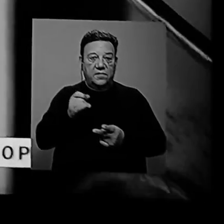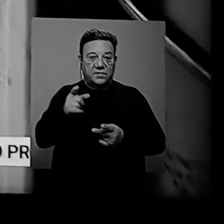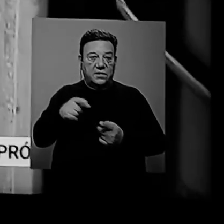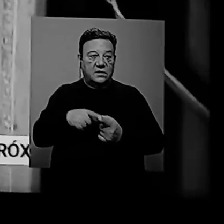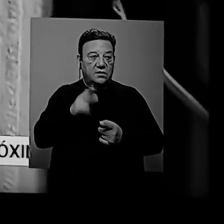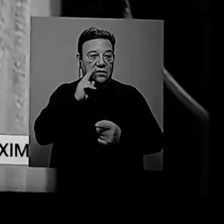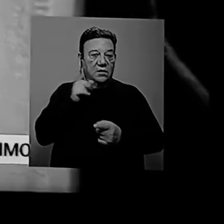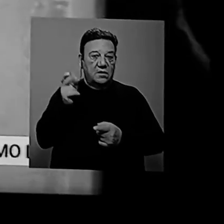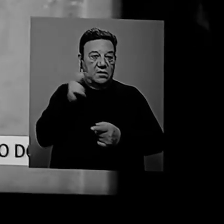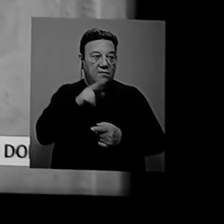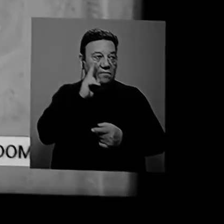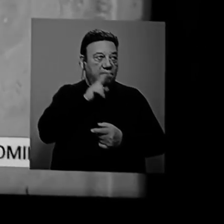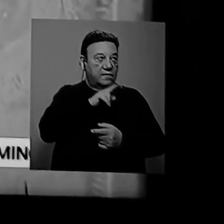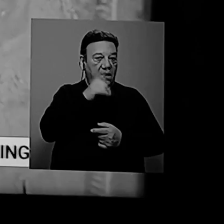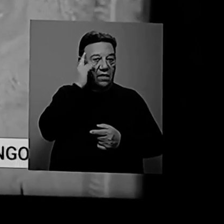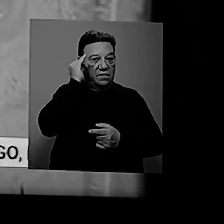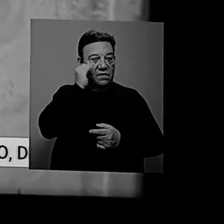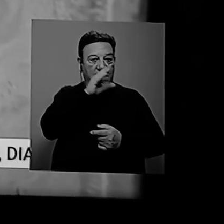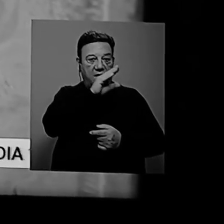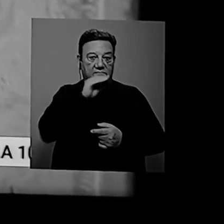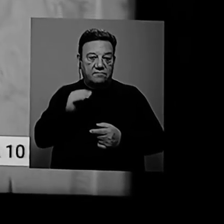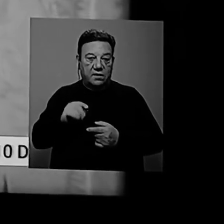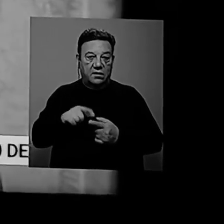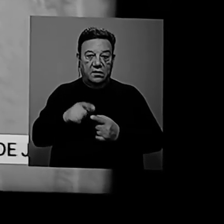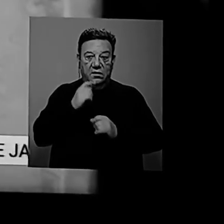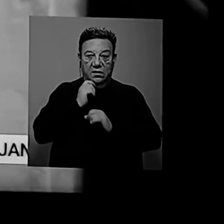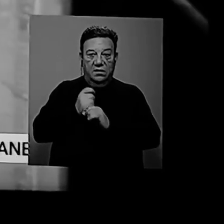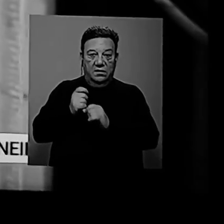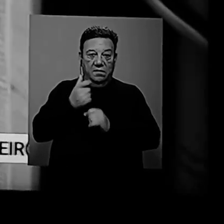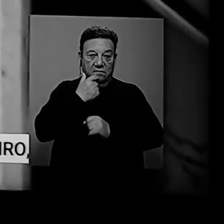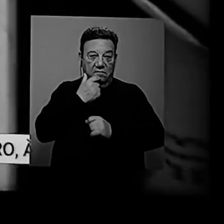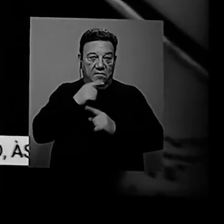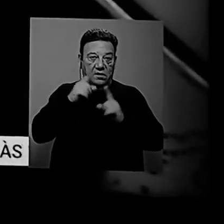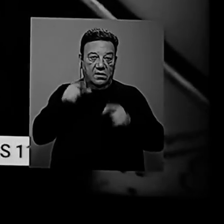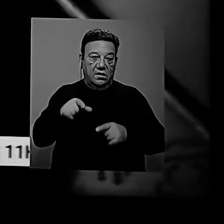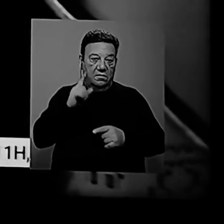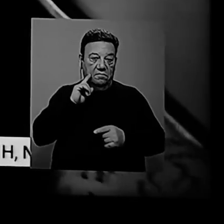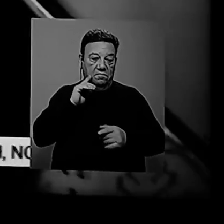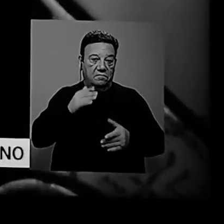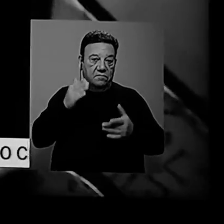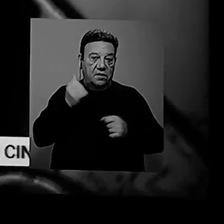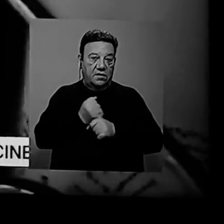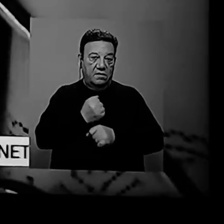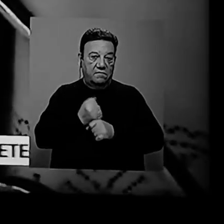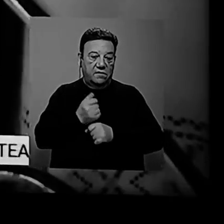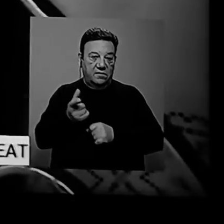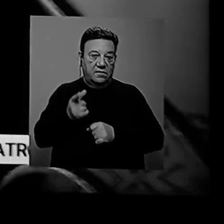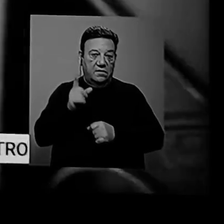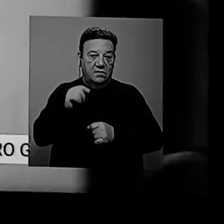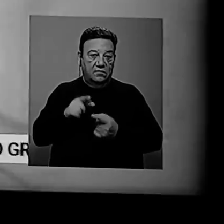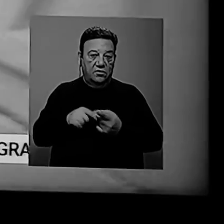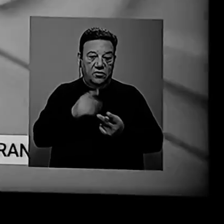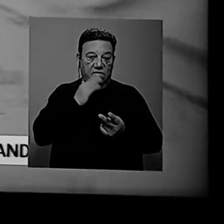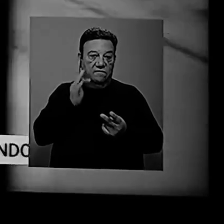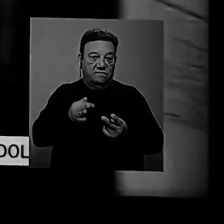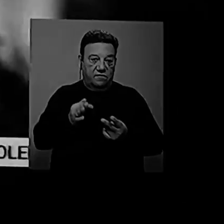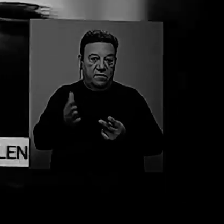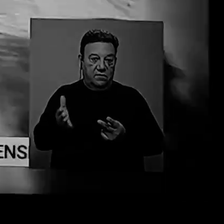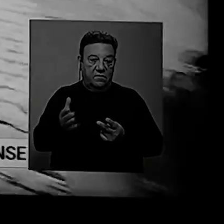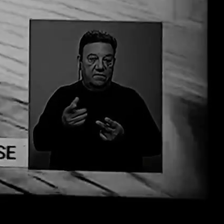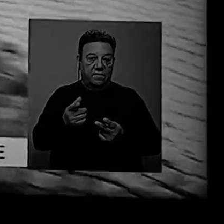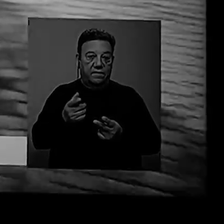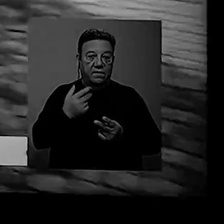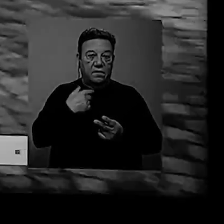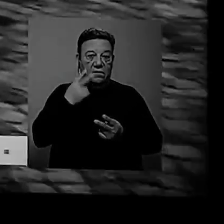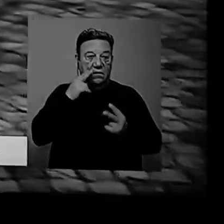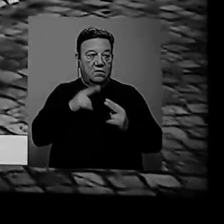canteiros tiravam ideias. E a cantaria é uma das principais atividades, assim como dos ferros, que